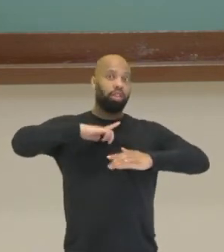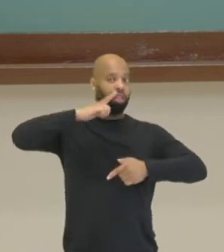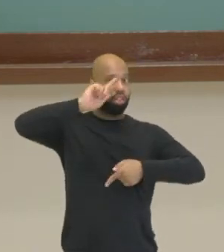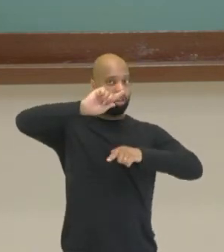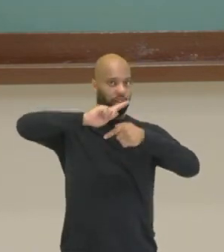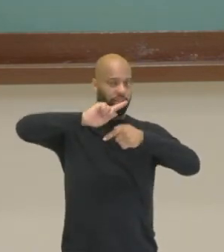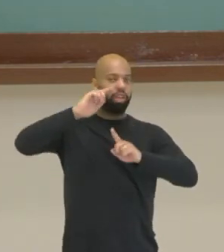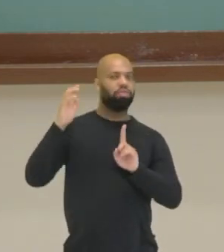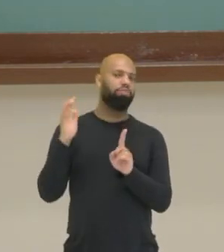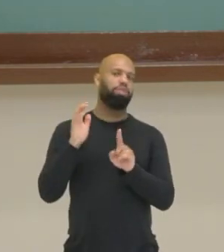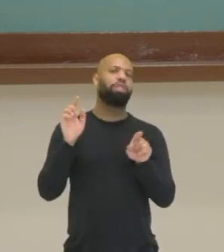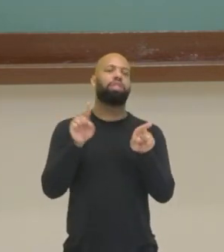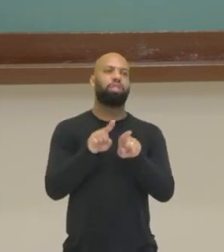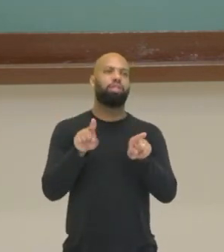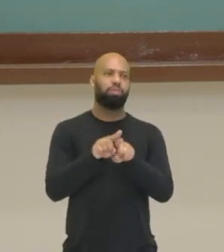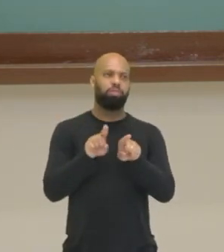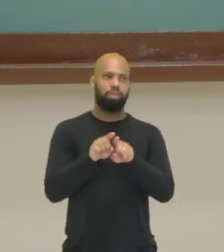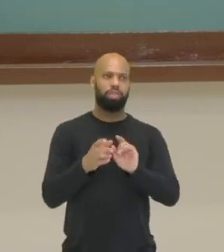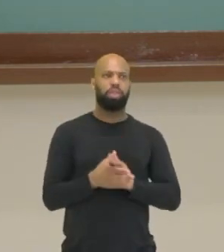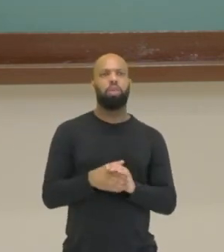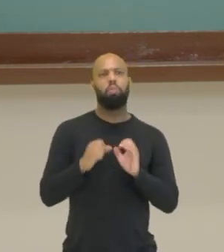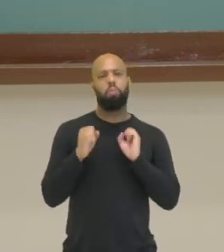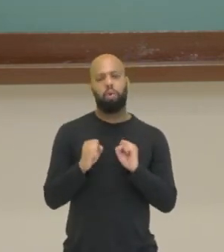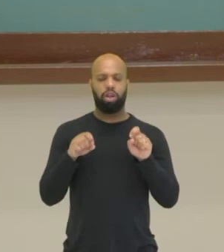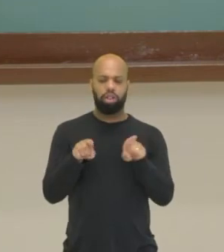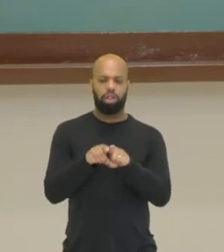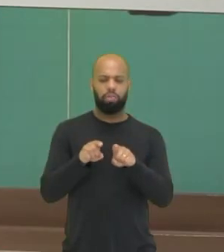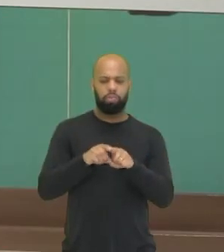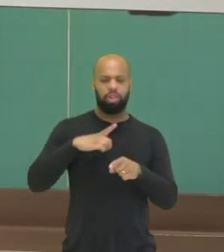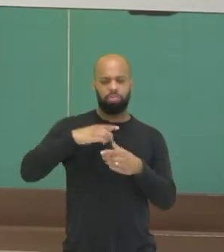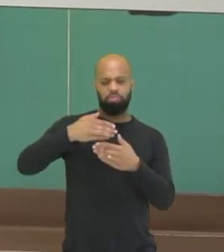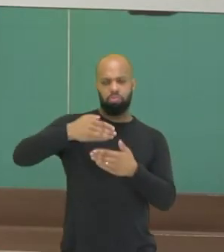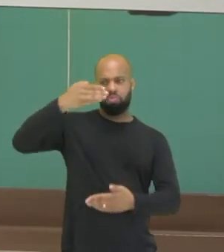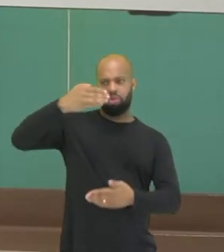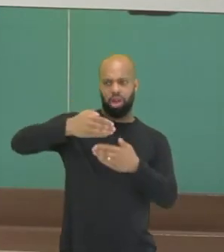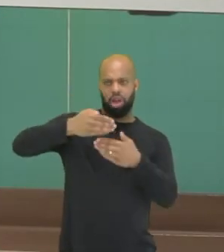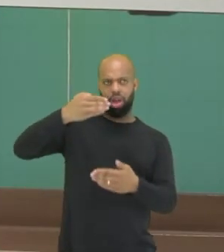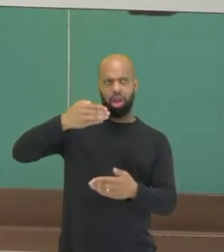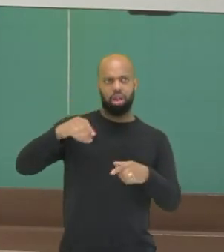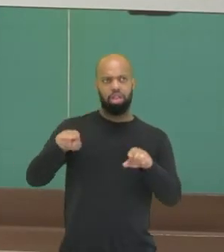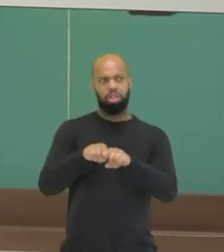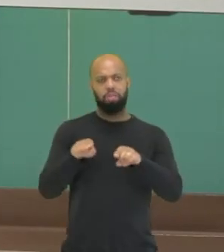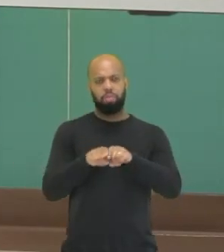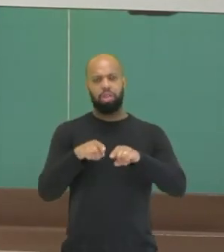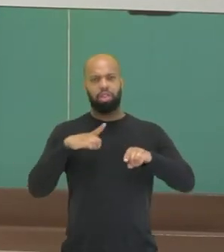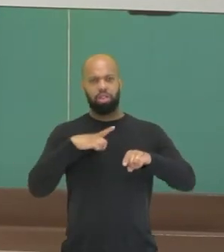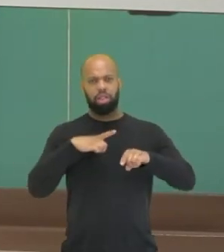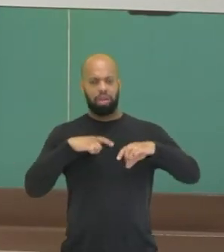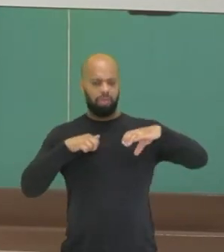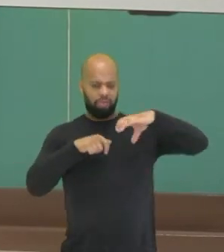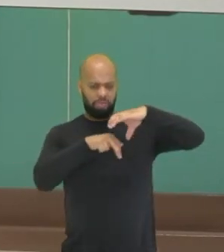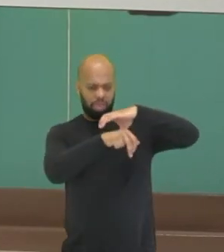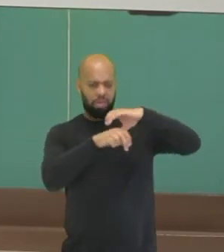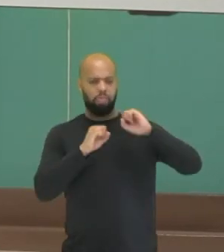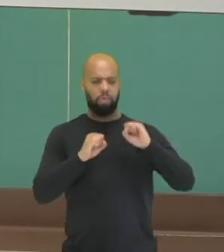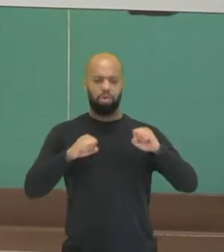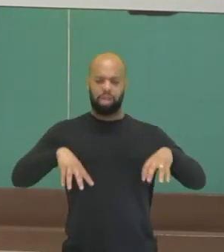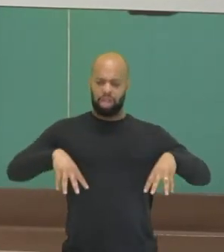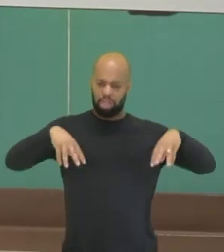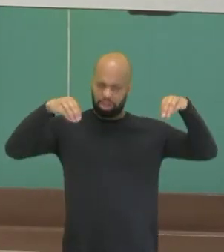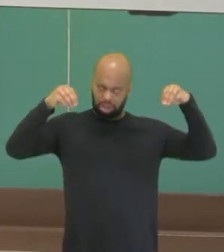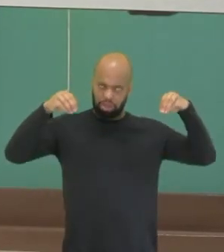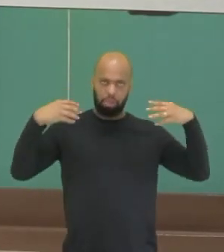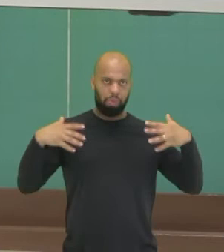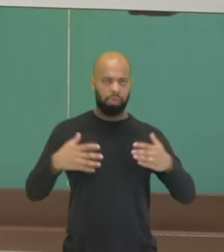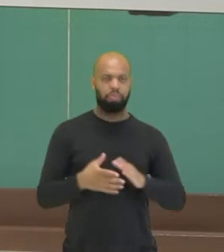ou aumentando, pode ser uma muralha, pode ser um aqueduto, pode ser um castelo, pode ser várias coisas. É impressionante.